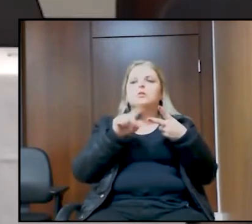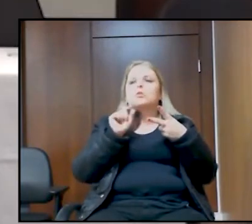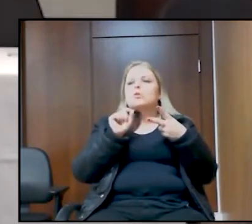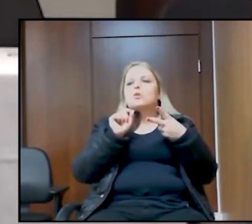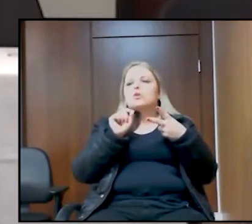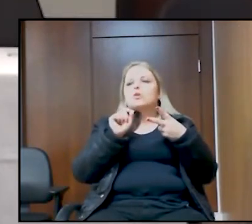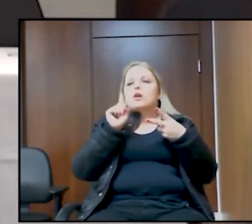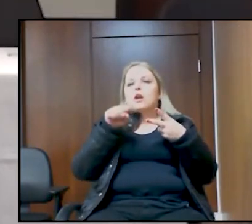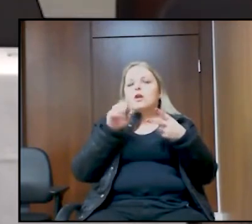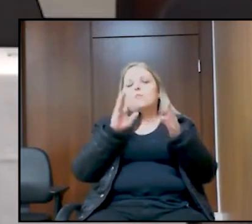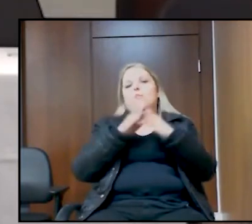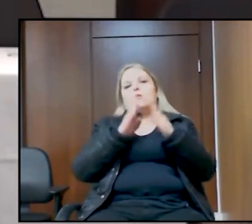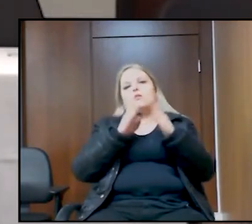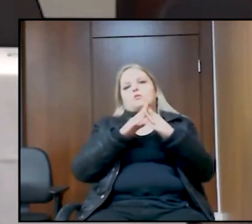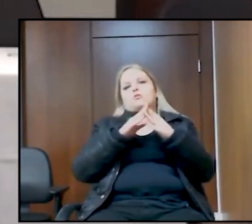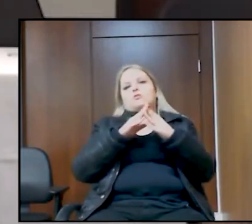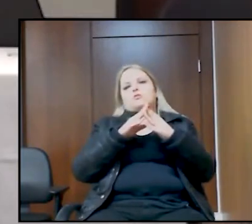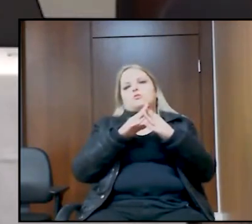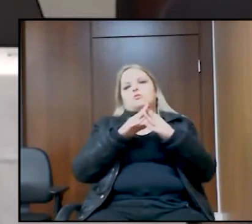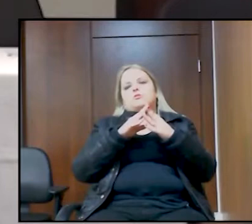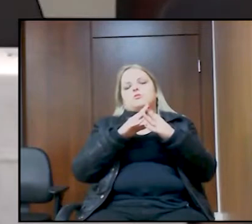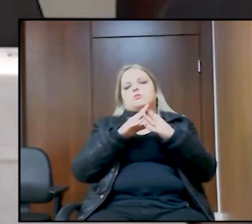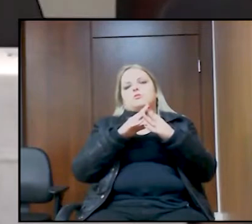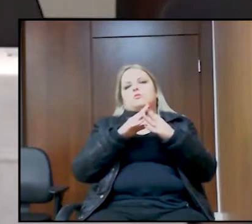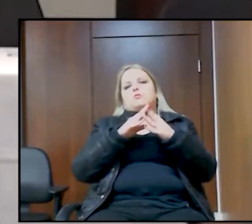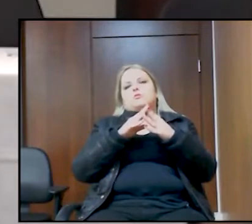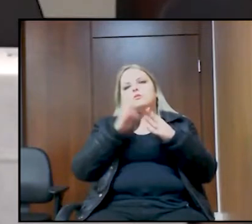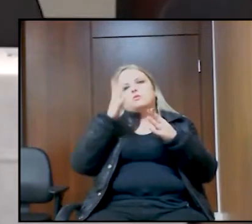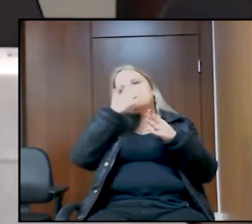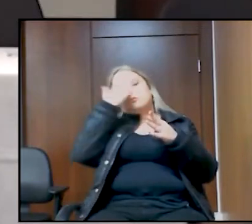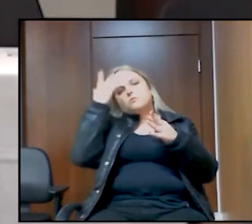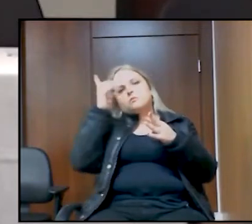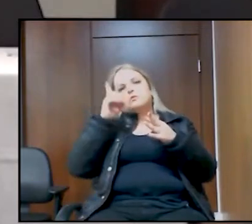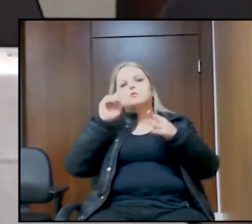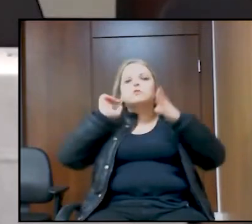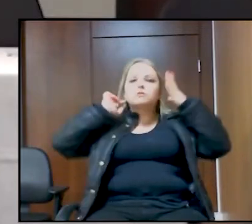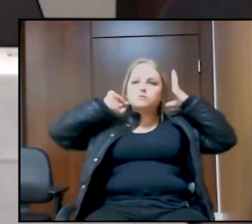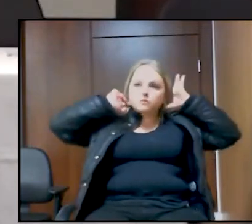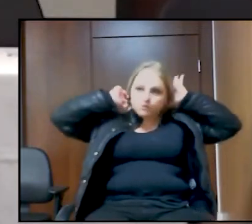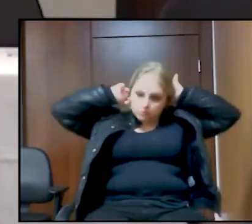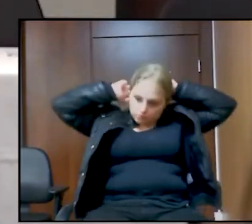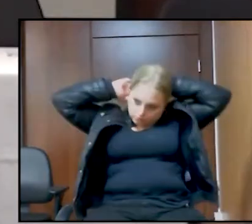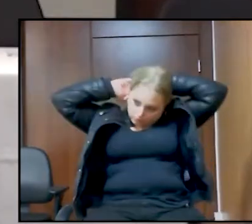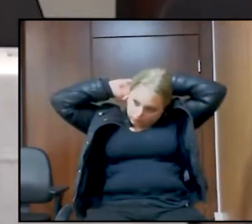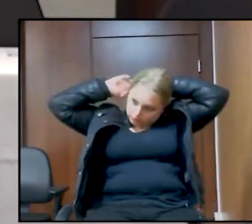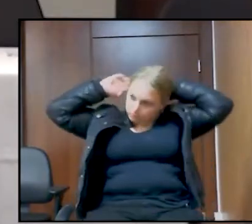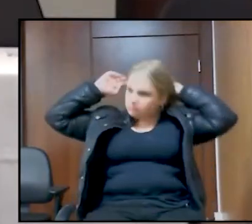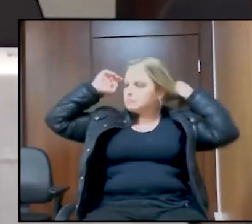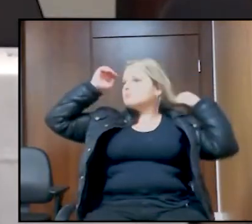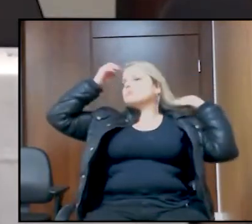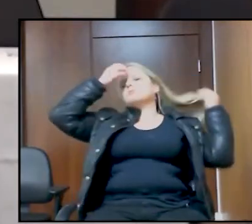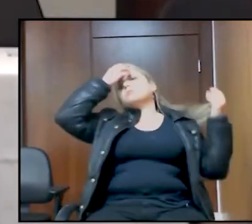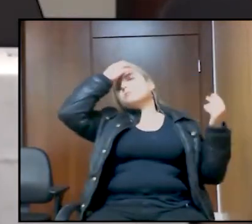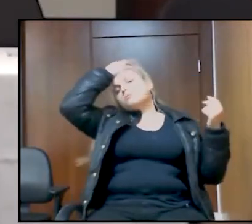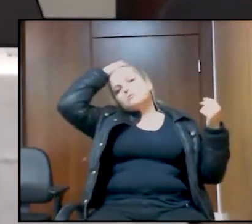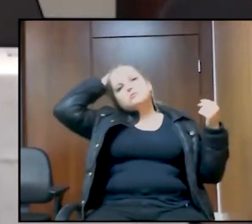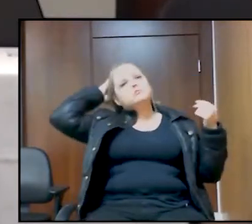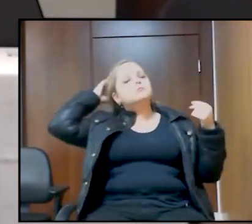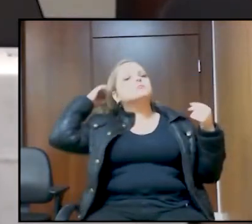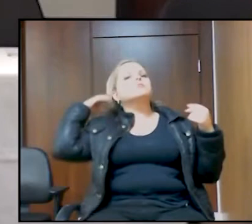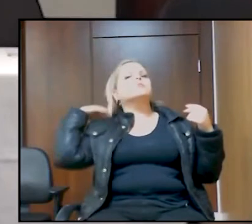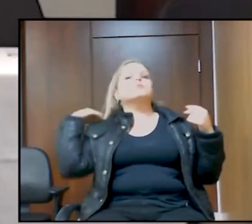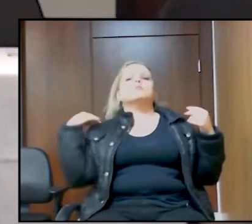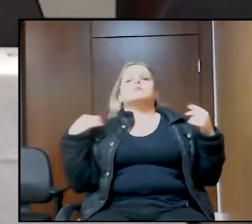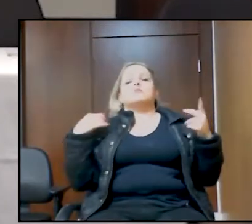De moradia para pessoas com deficiência. Elas moram lá. Elas moram lá, né? Por falta